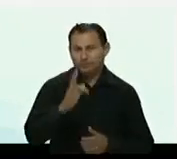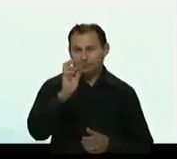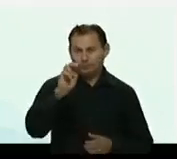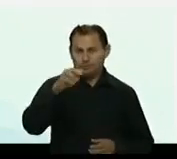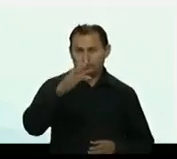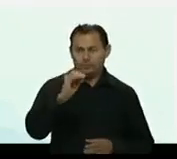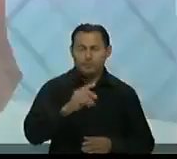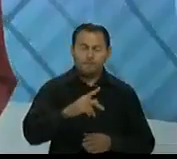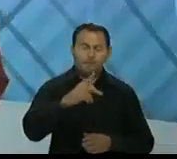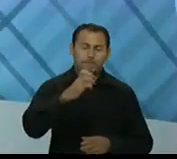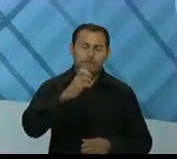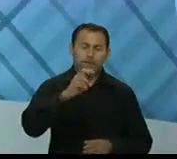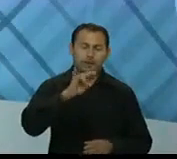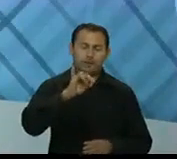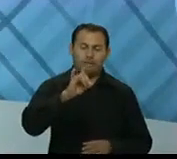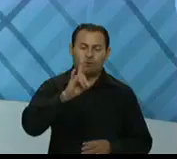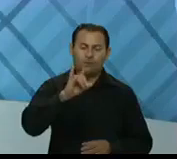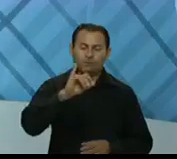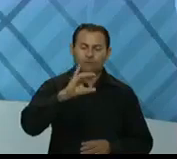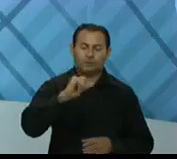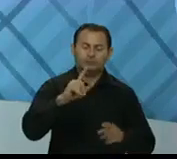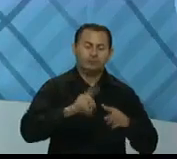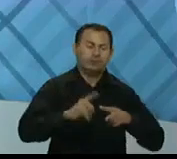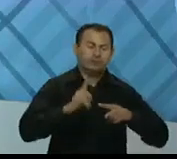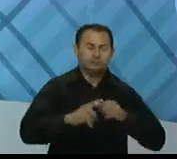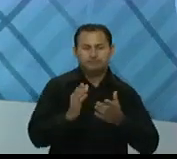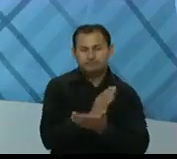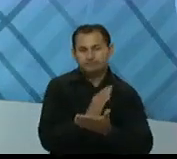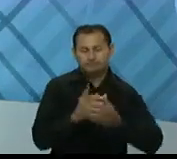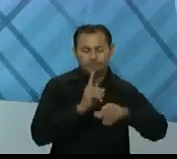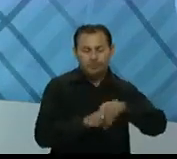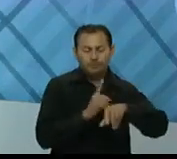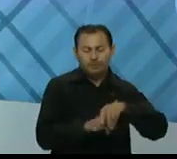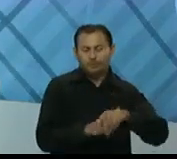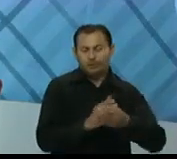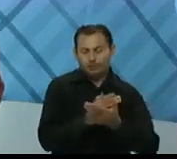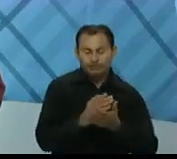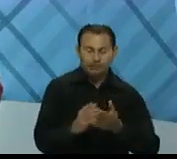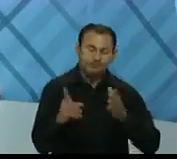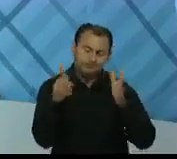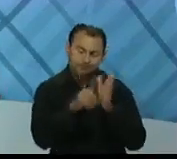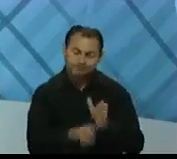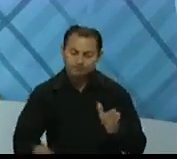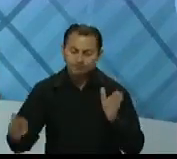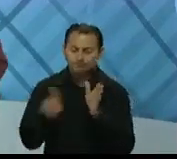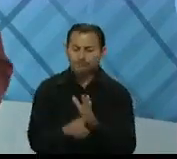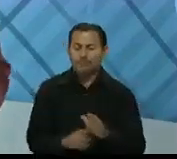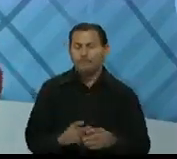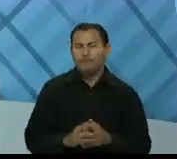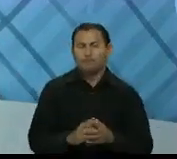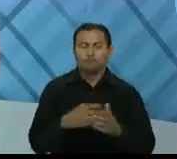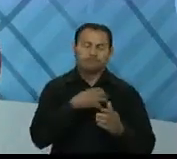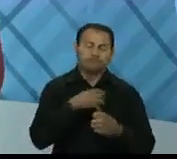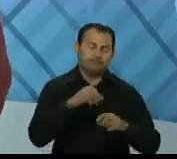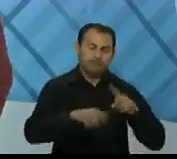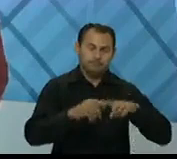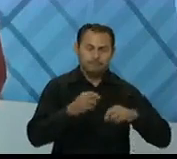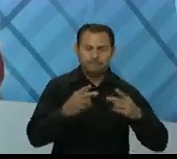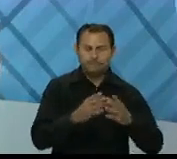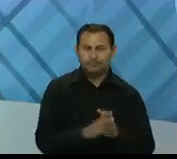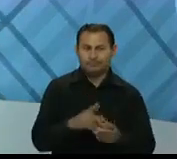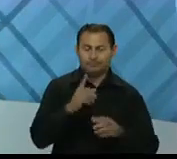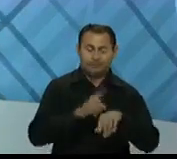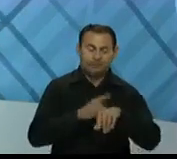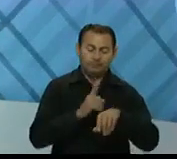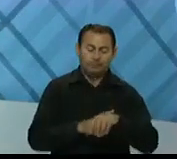funções periódicas. Por que periódicas? Em determinado momento começa a se repetir um determinado comportamento. Então, em